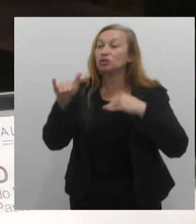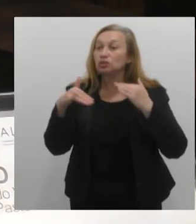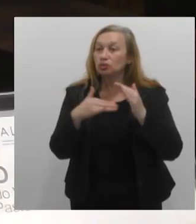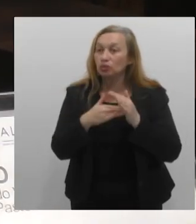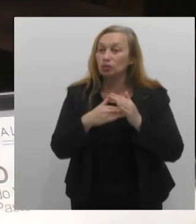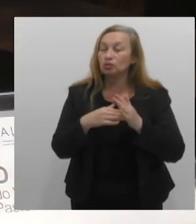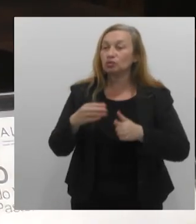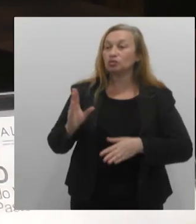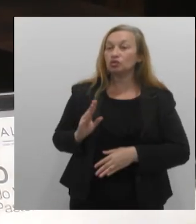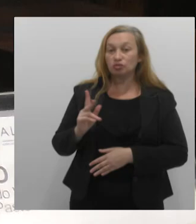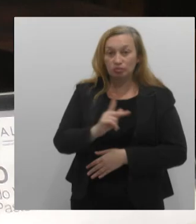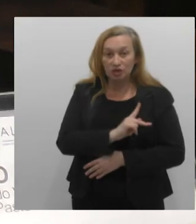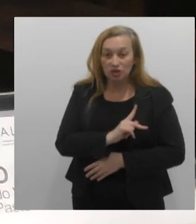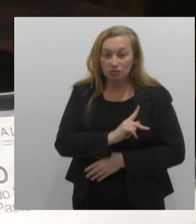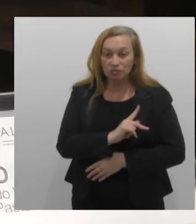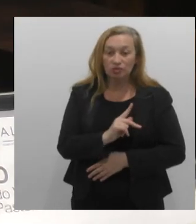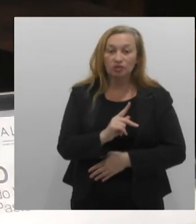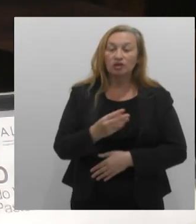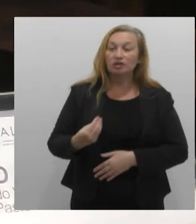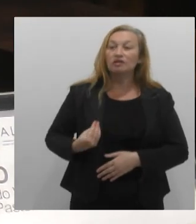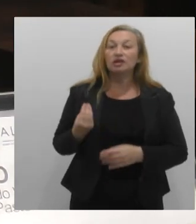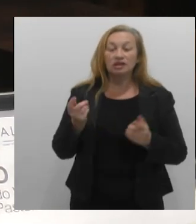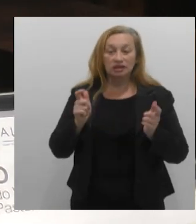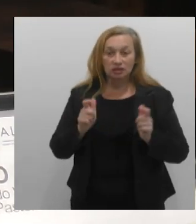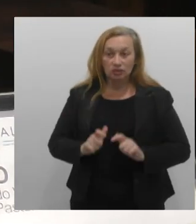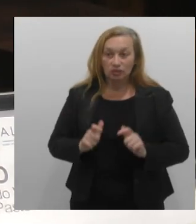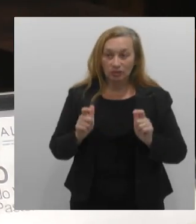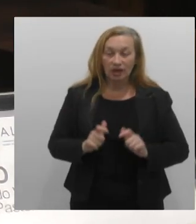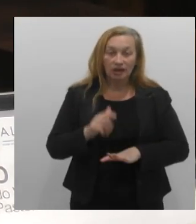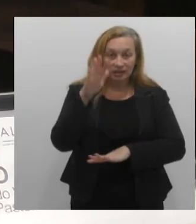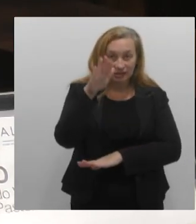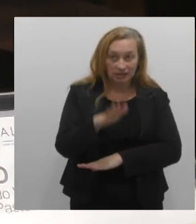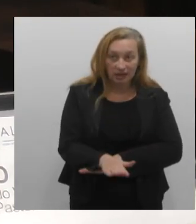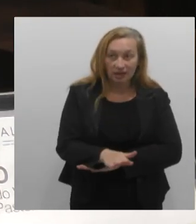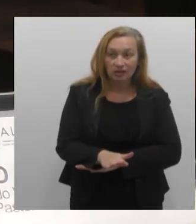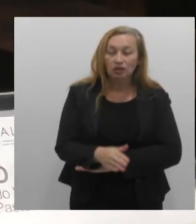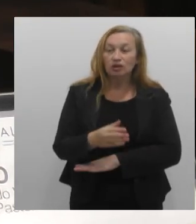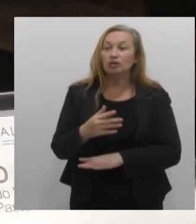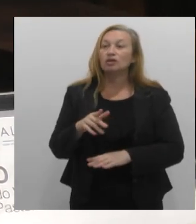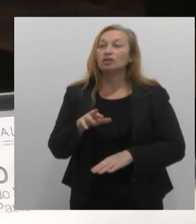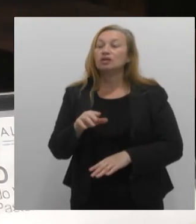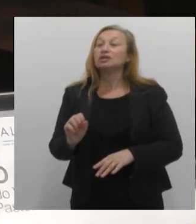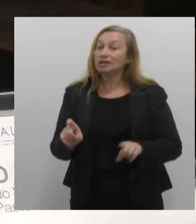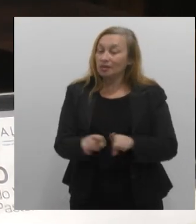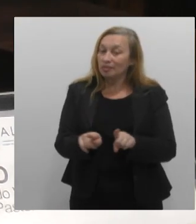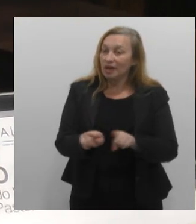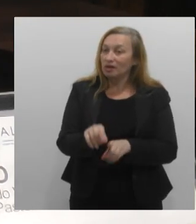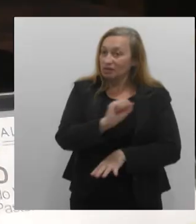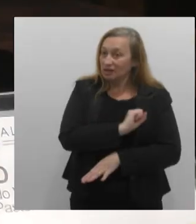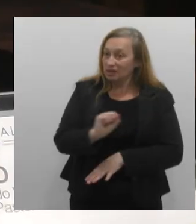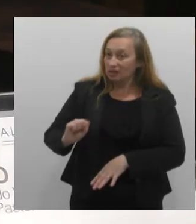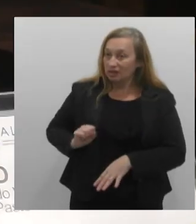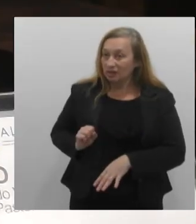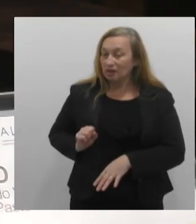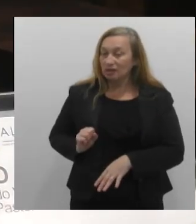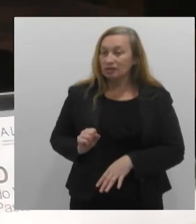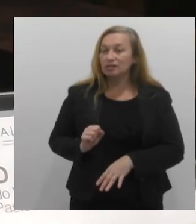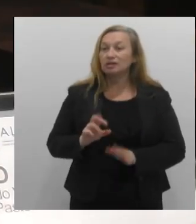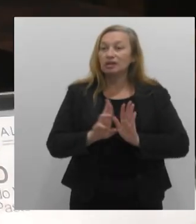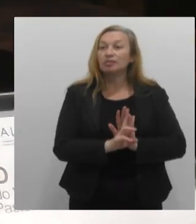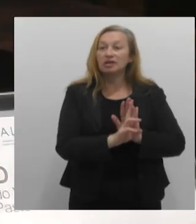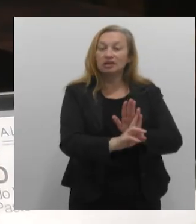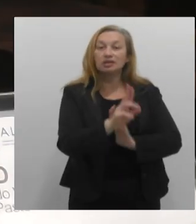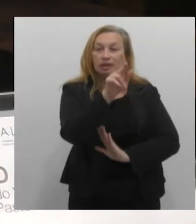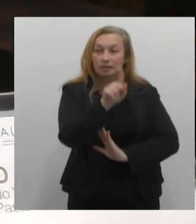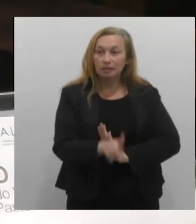senhores bispos aqui presentes nesta tarde. Os irmãos no sacerdócio, na pessoa do Padre Eduardo